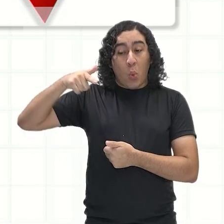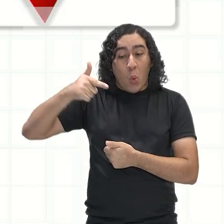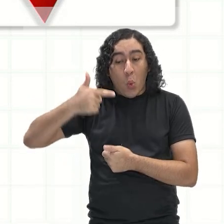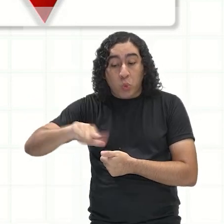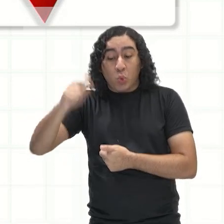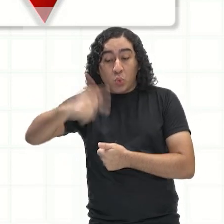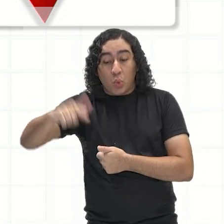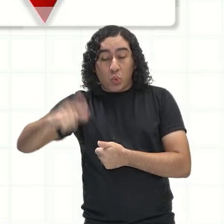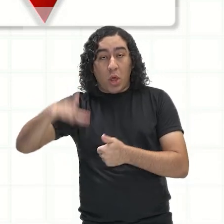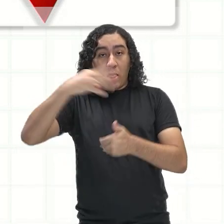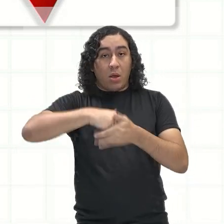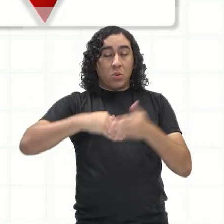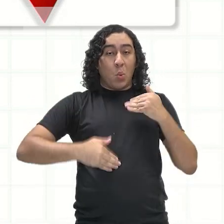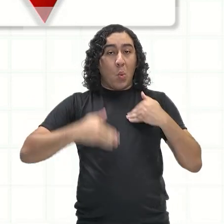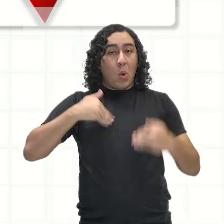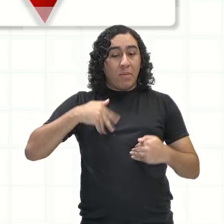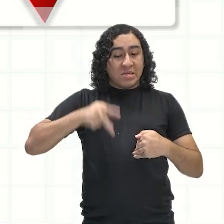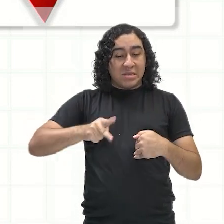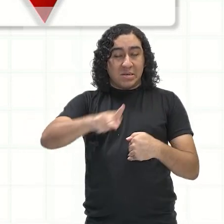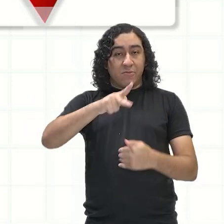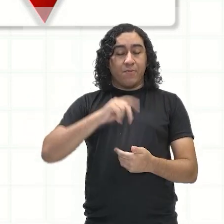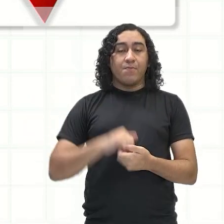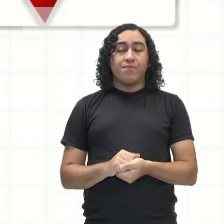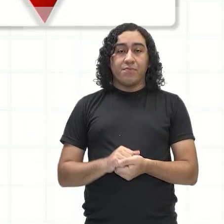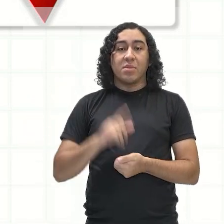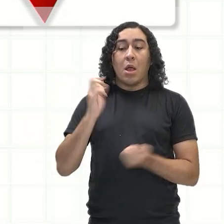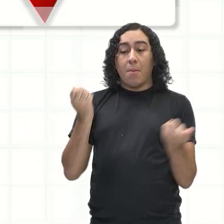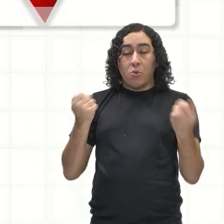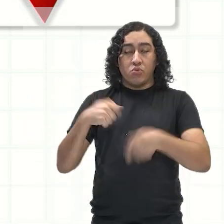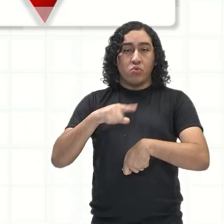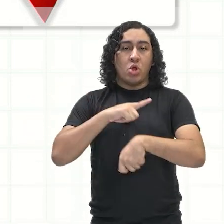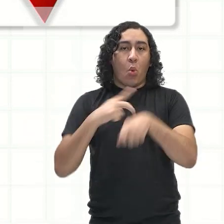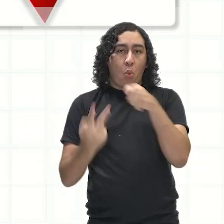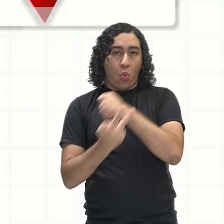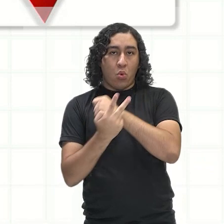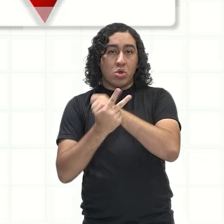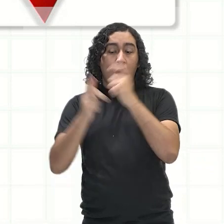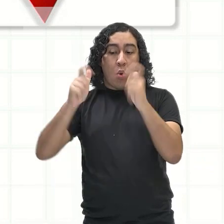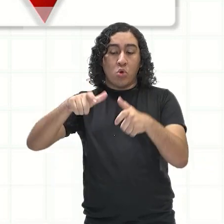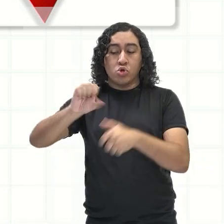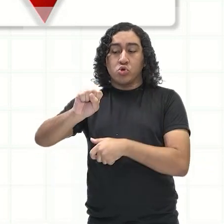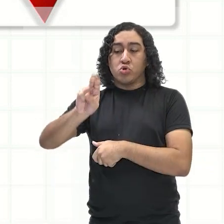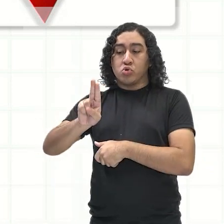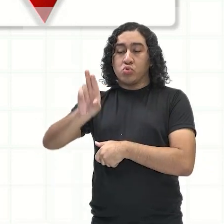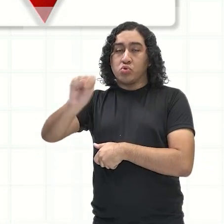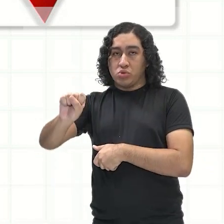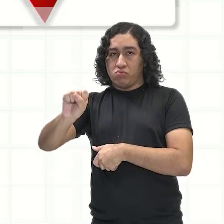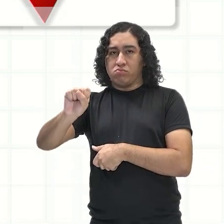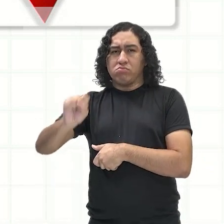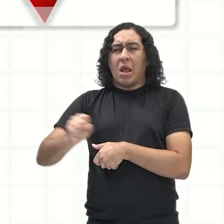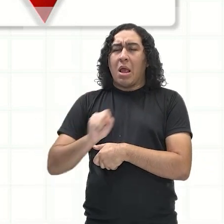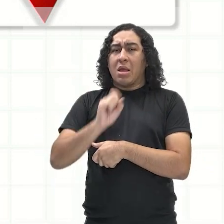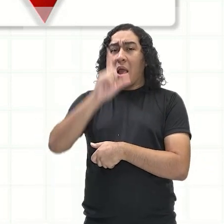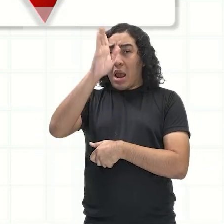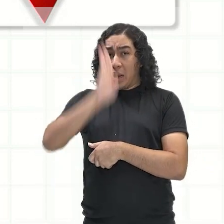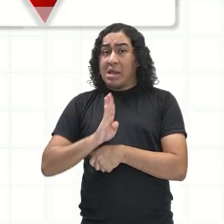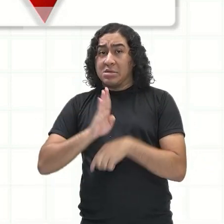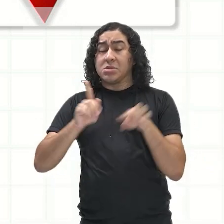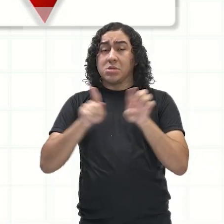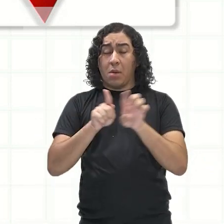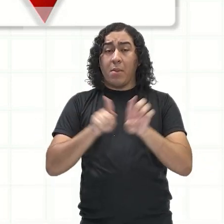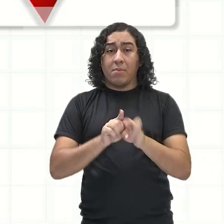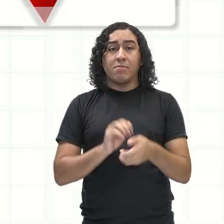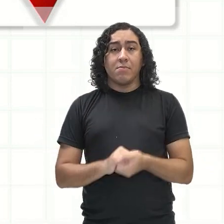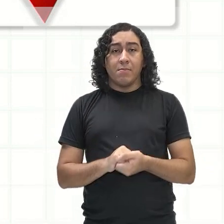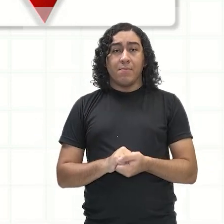para essa doença, ele está disponível ali pelo SUS, é gratuito, né? E o que vai acontecer? Ele vai impedir com que essa doença ela